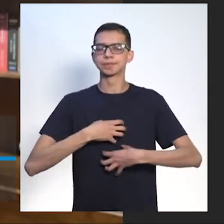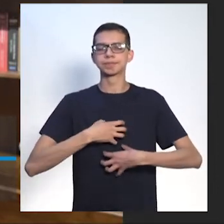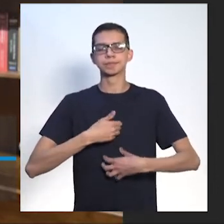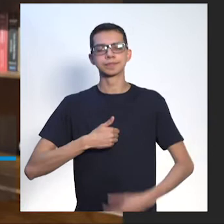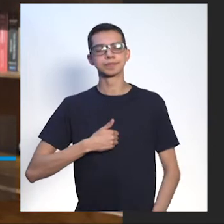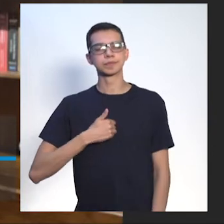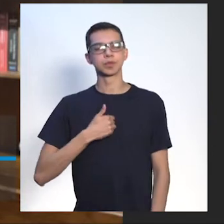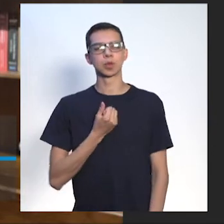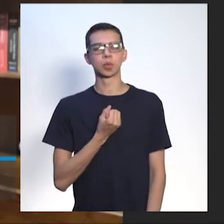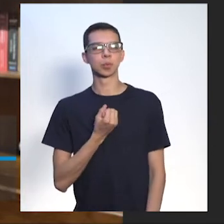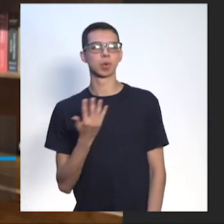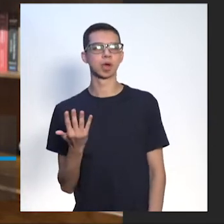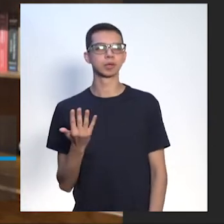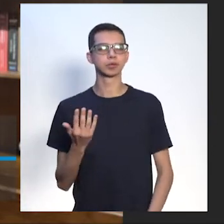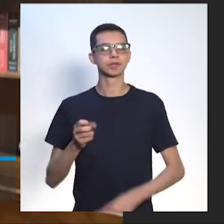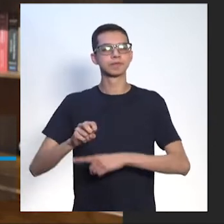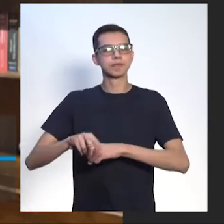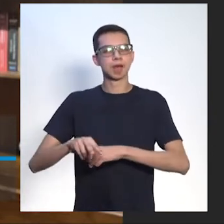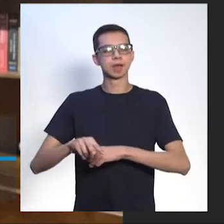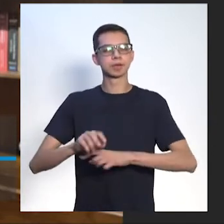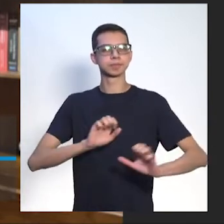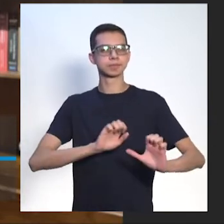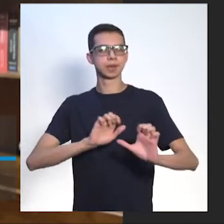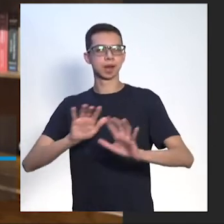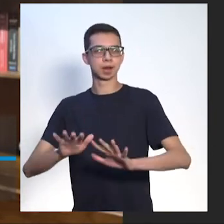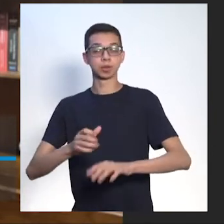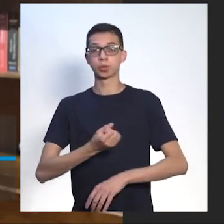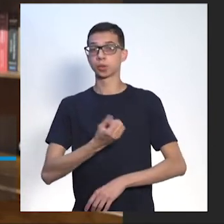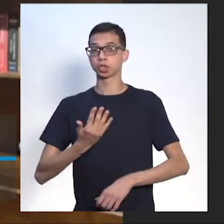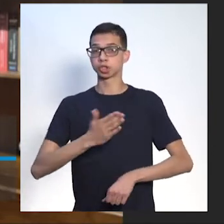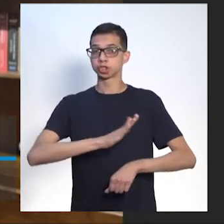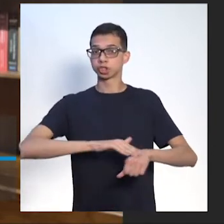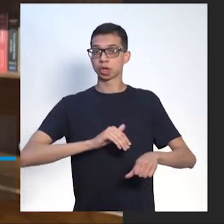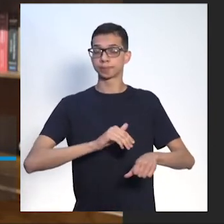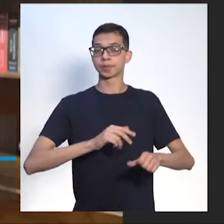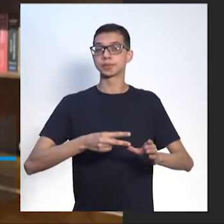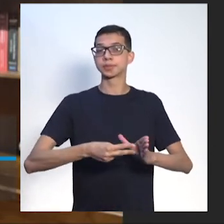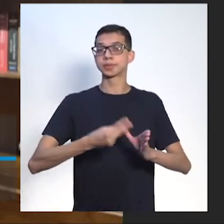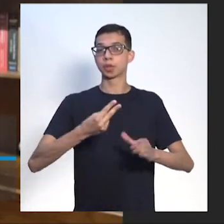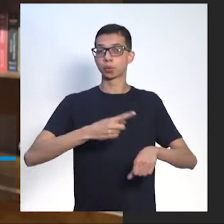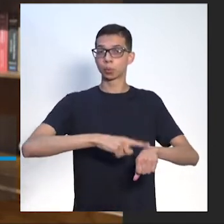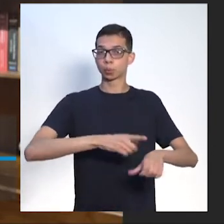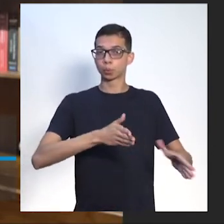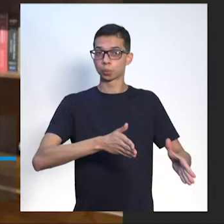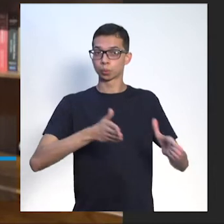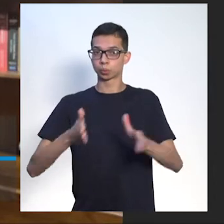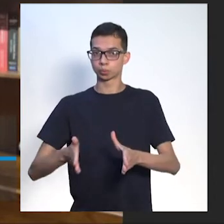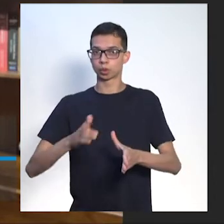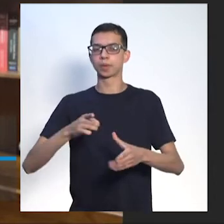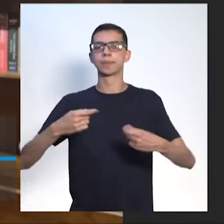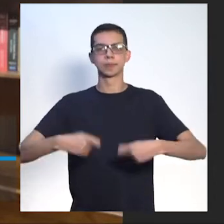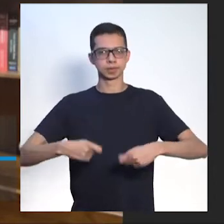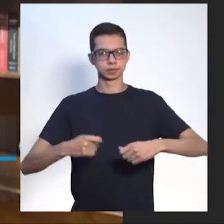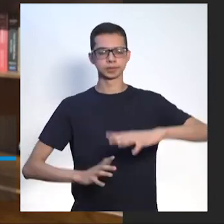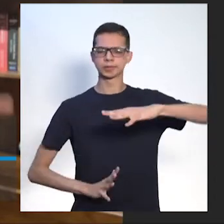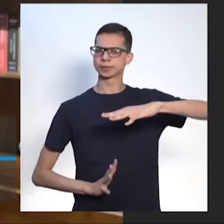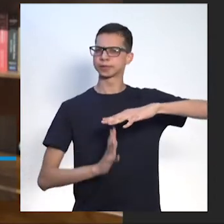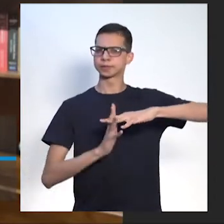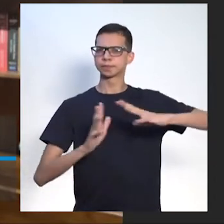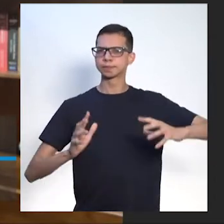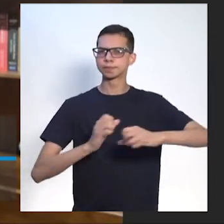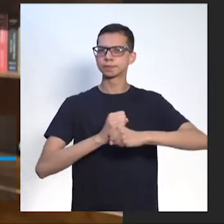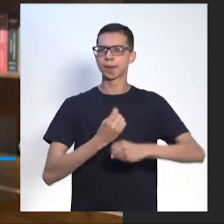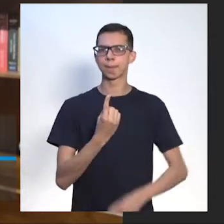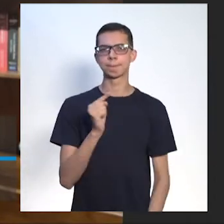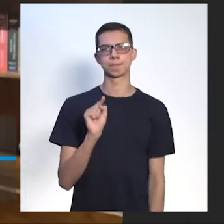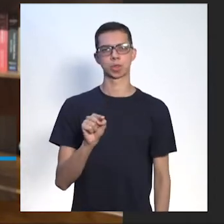quantos que vão estar concorrendo pela vaga, quantos vão ser chamados para a segunda fase e assim por diante. E buscar tirar nota 1000 no que for possível no vestibular,